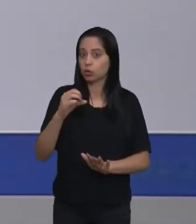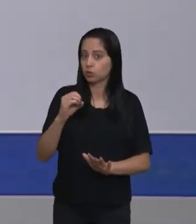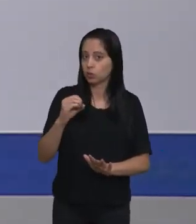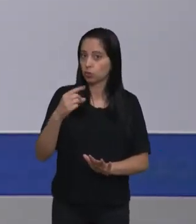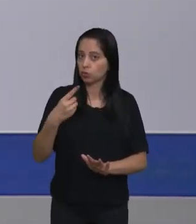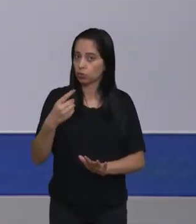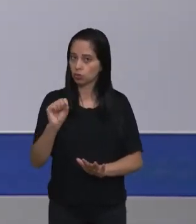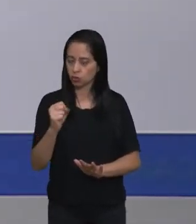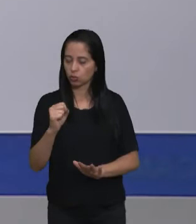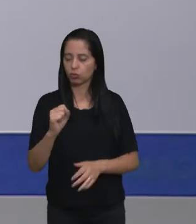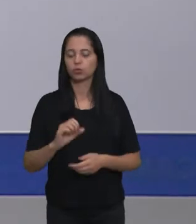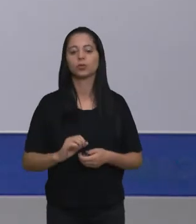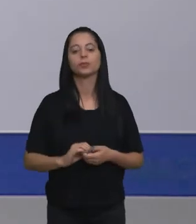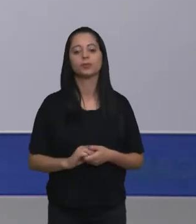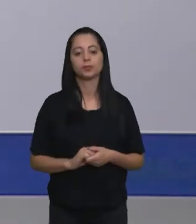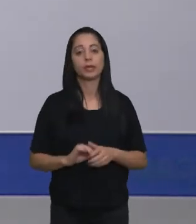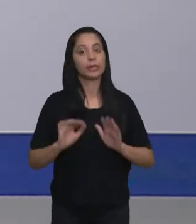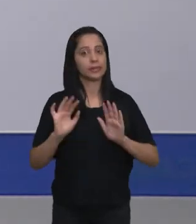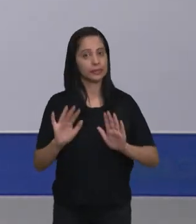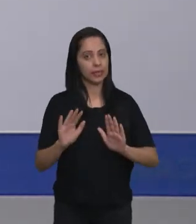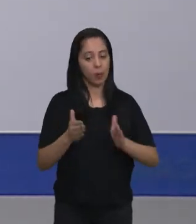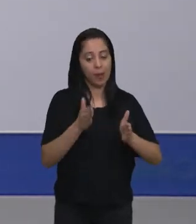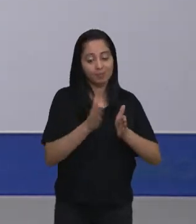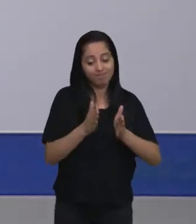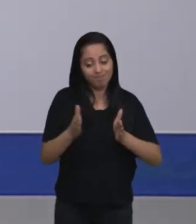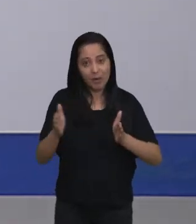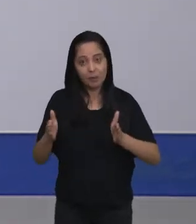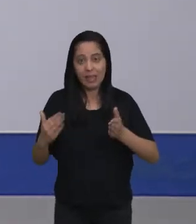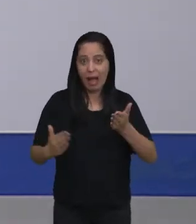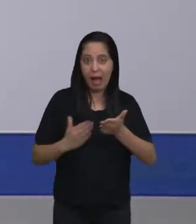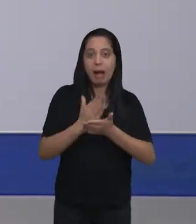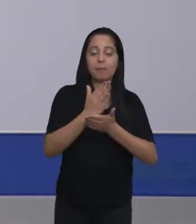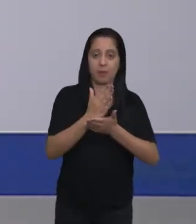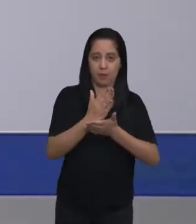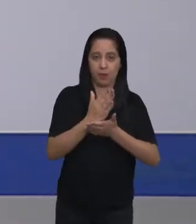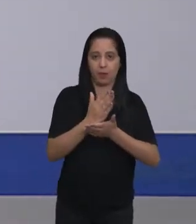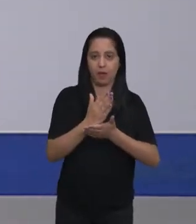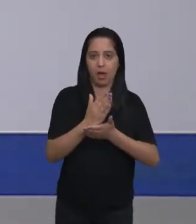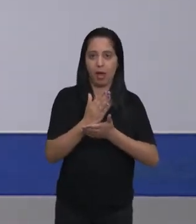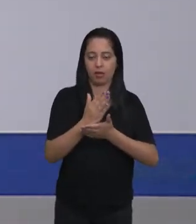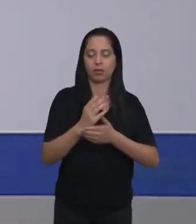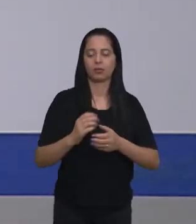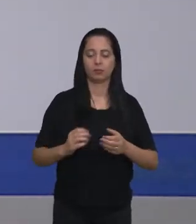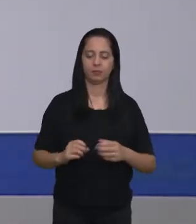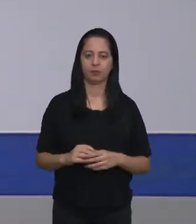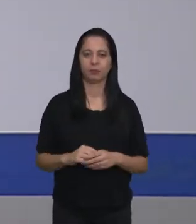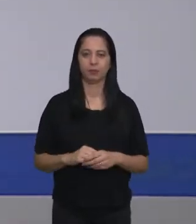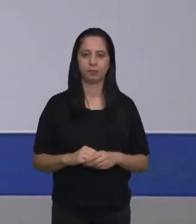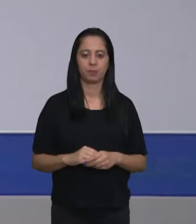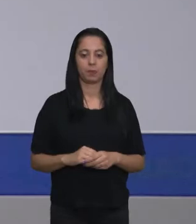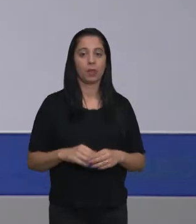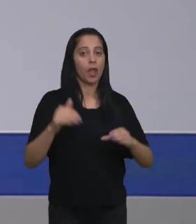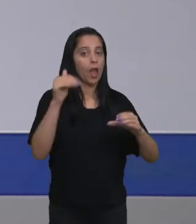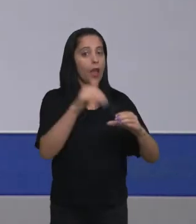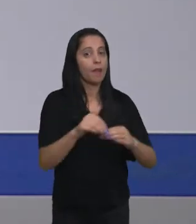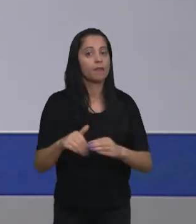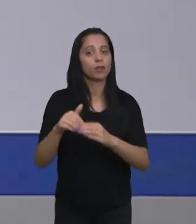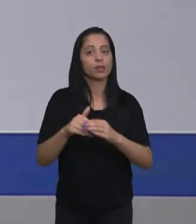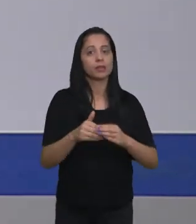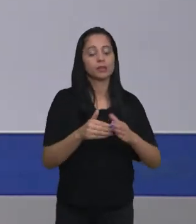67/2018. Então, a tramitação está aprovada por unanimidade. Em votação,